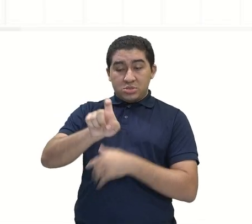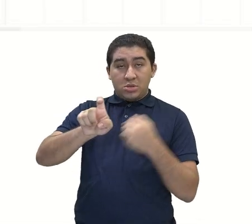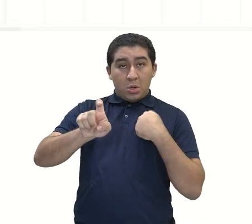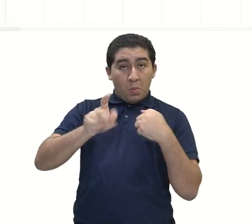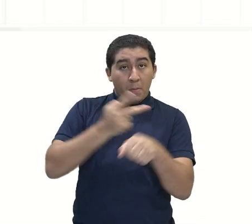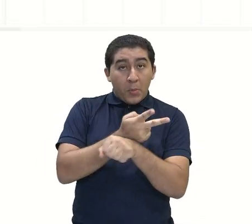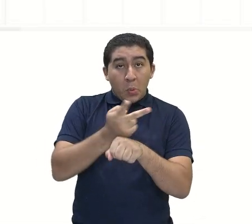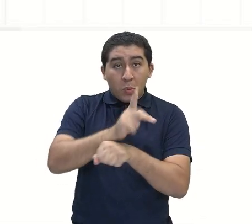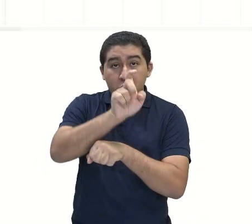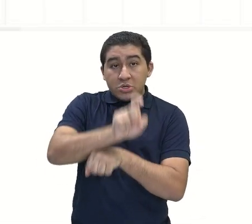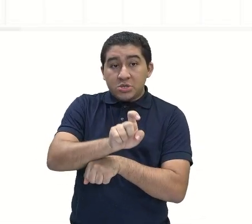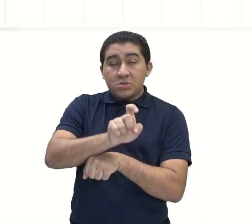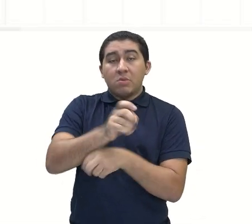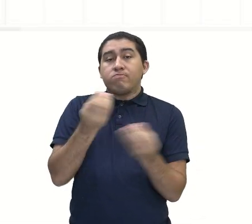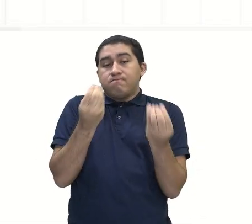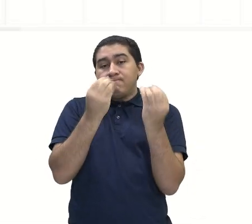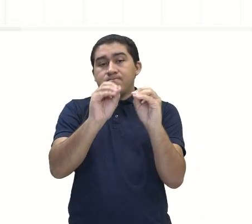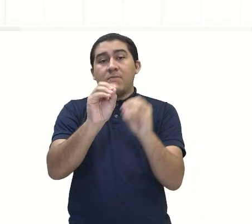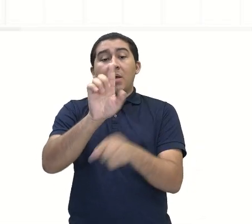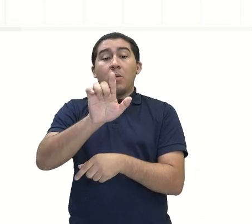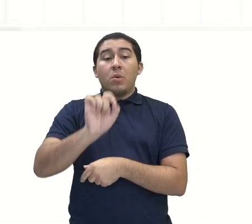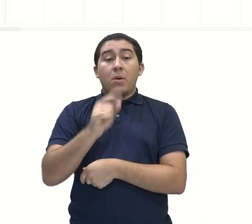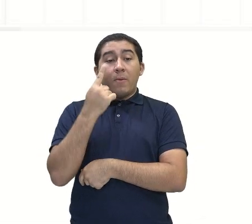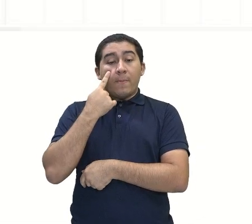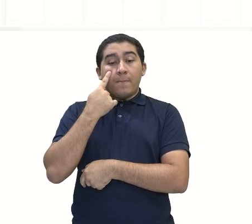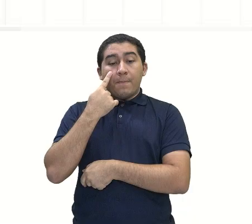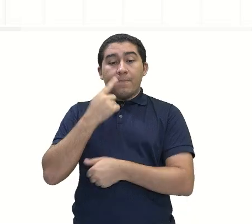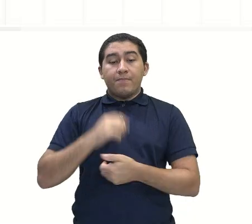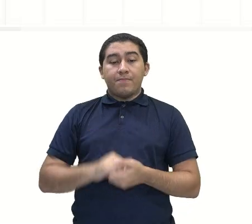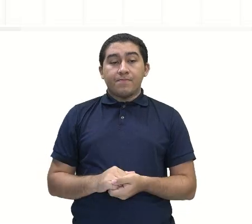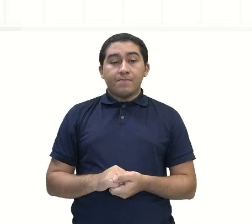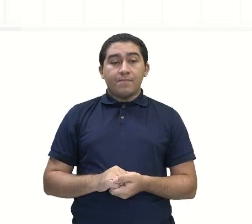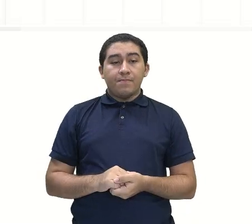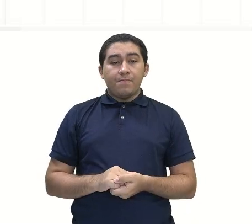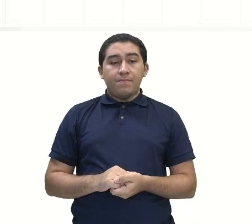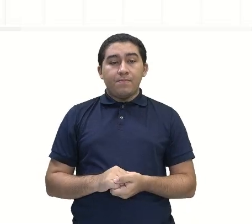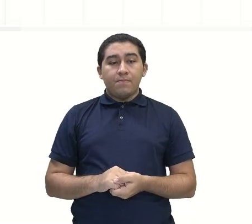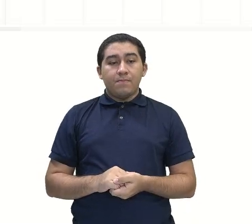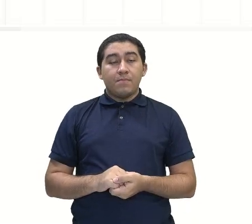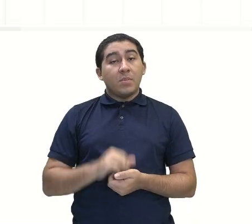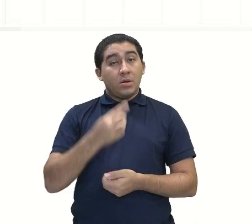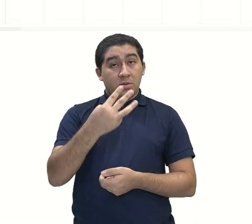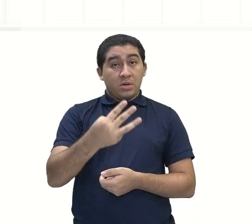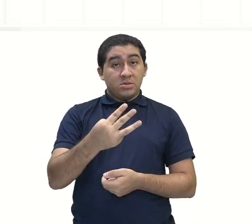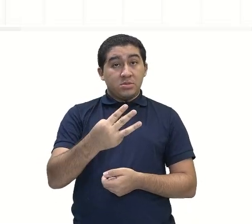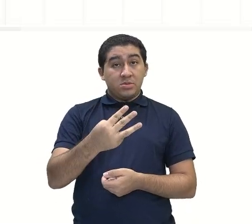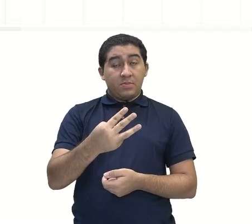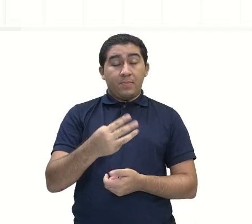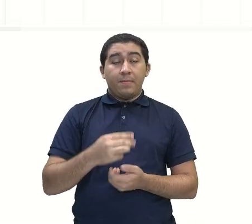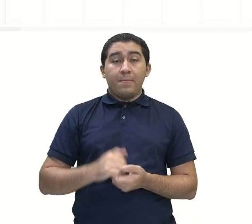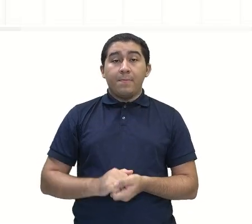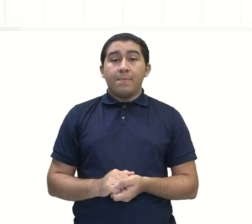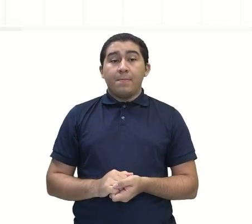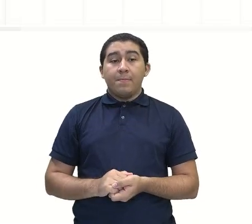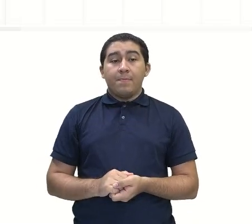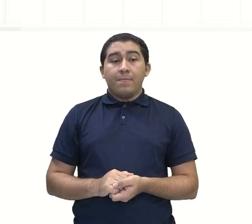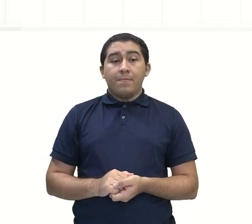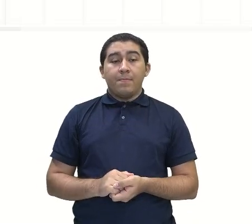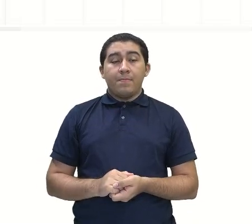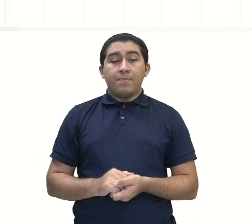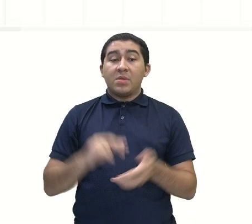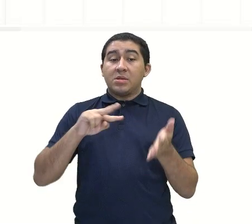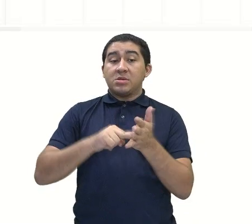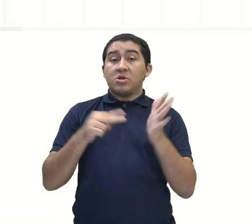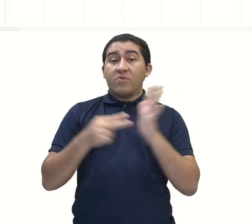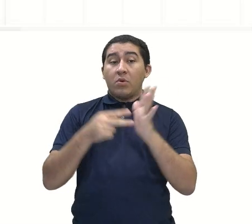ali em cima, olha só, o valor de x é igual a 3. Ou